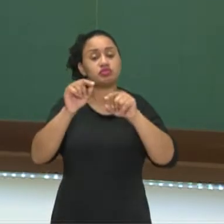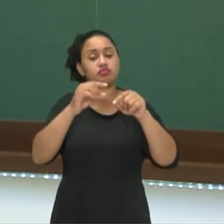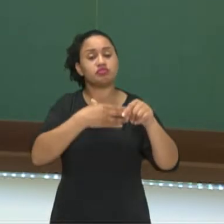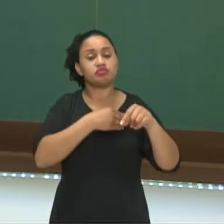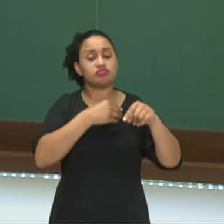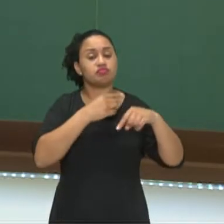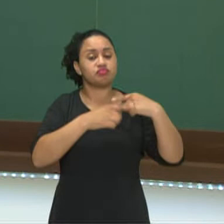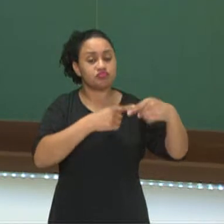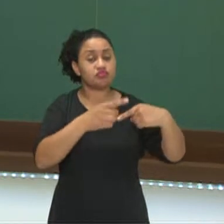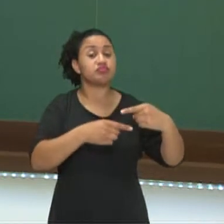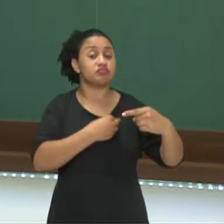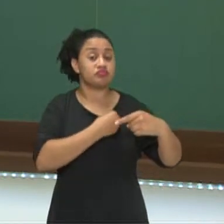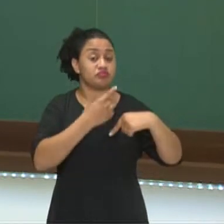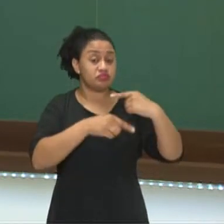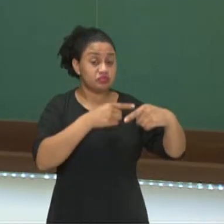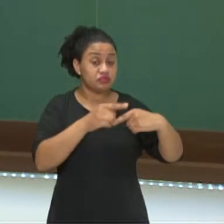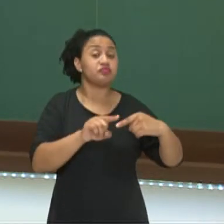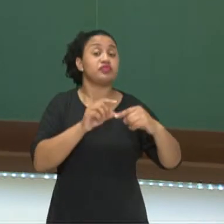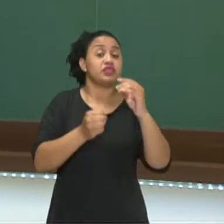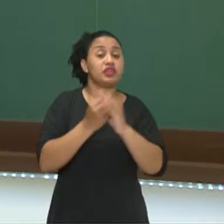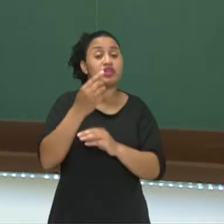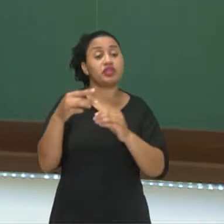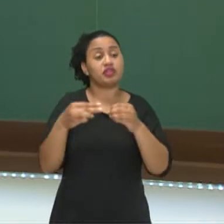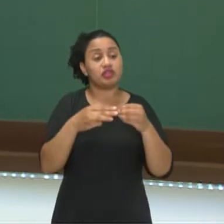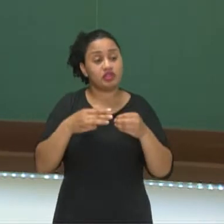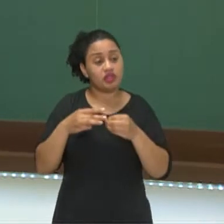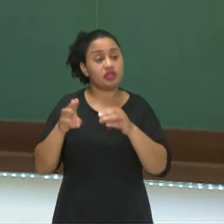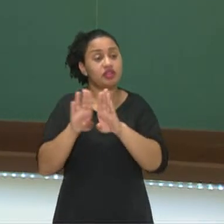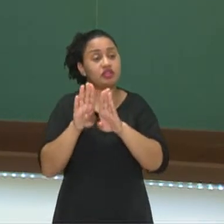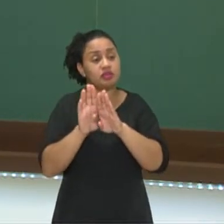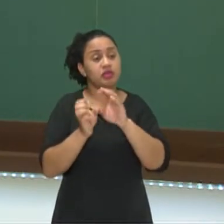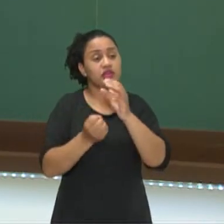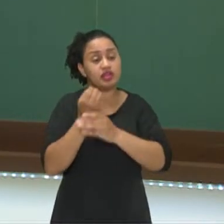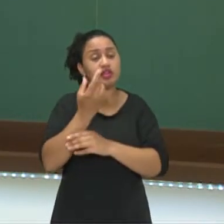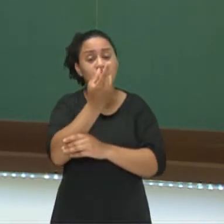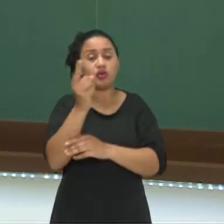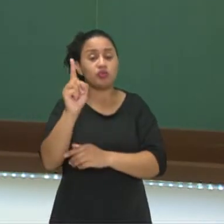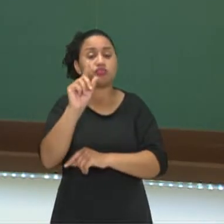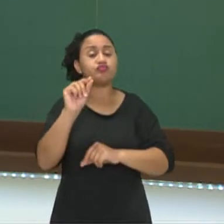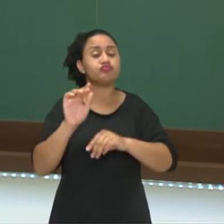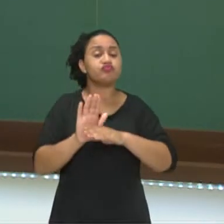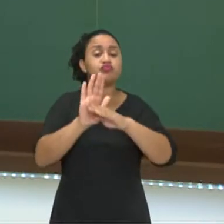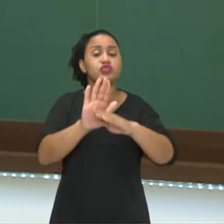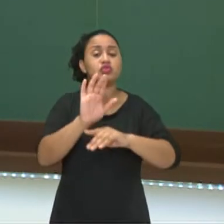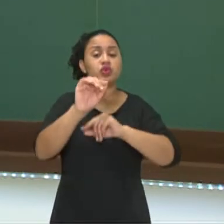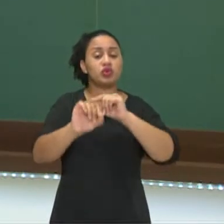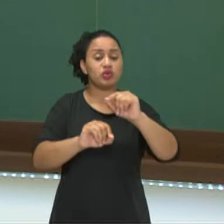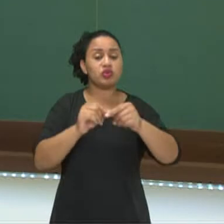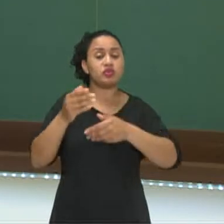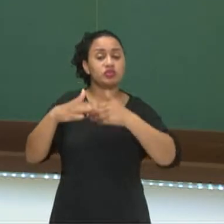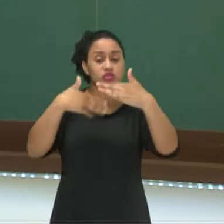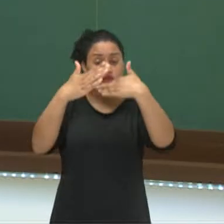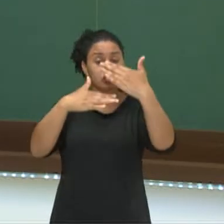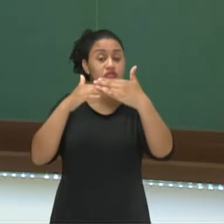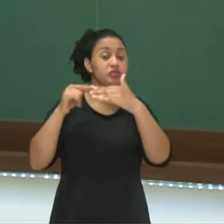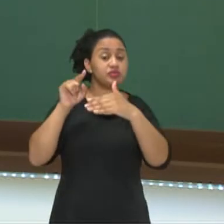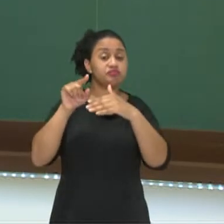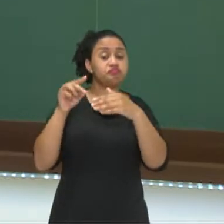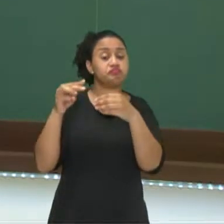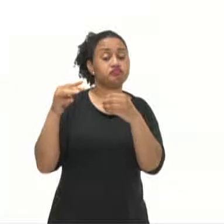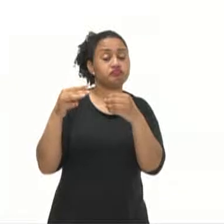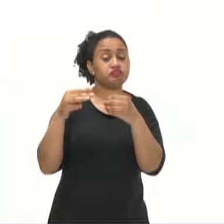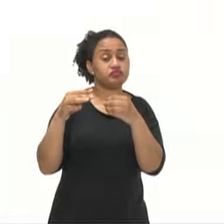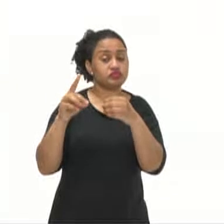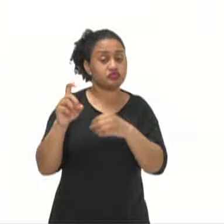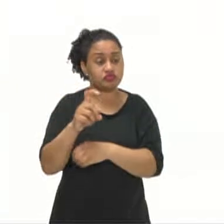reprodução, de formação dessas células, então formam-se também estruturas que vão auxiliar no desenvolvimento desse embrião, como